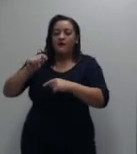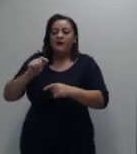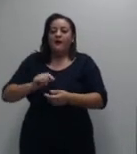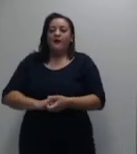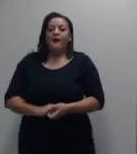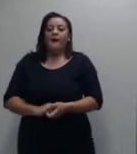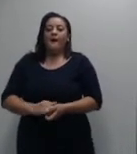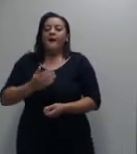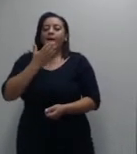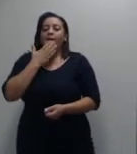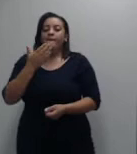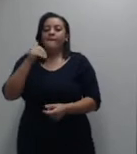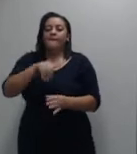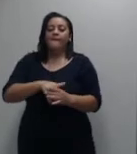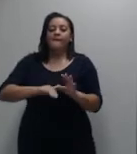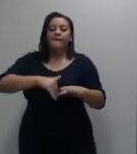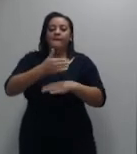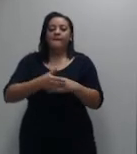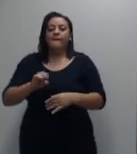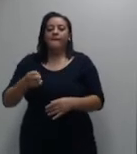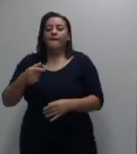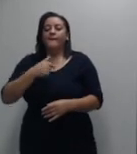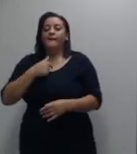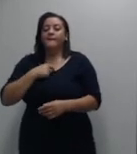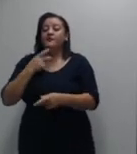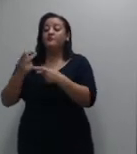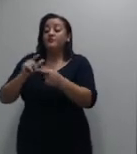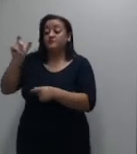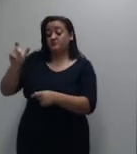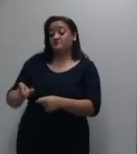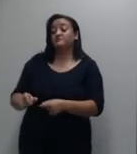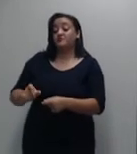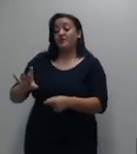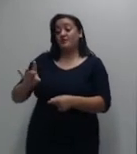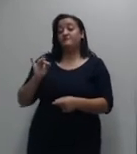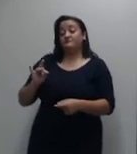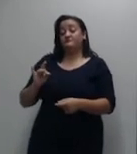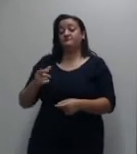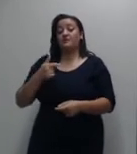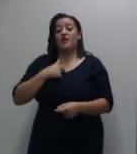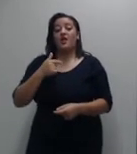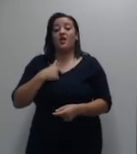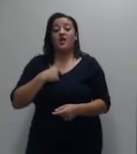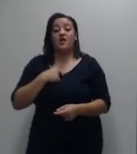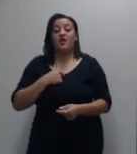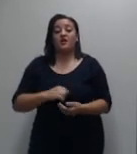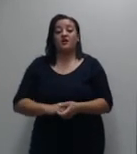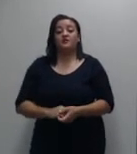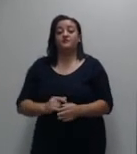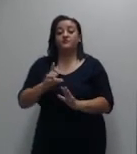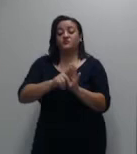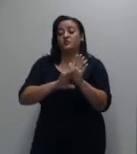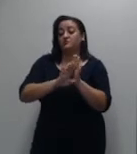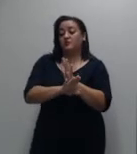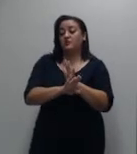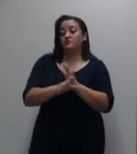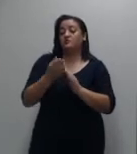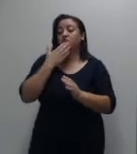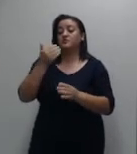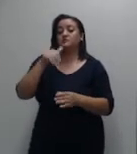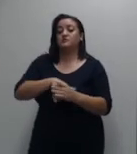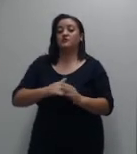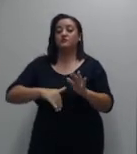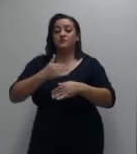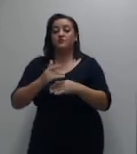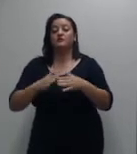iria pedir lista eu digo que vossa excelência vai pedir Eu tô tirando direito Beleza estou eu vou adiar